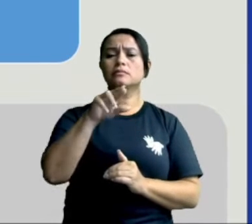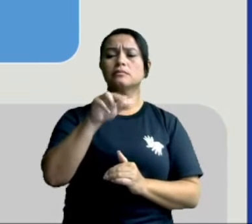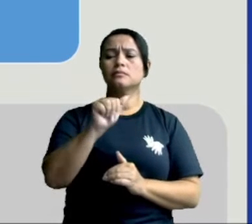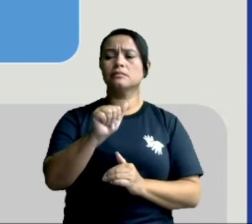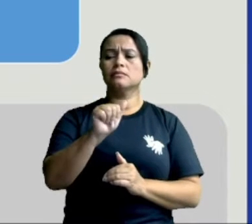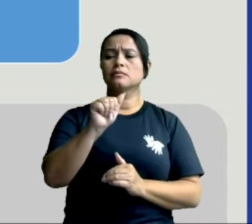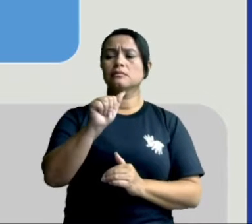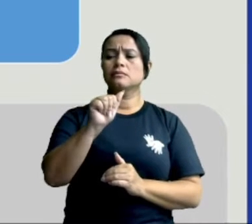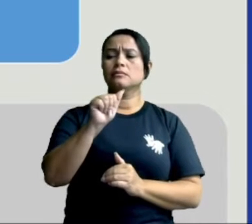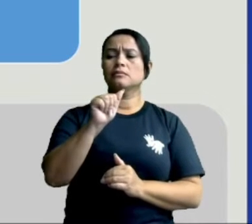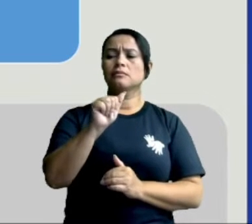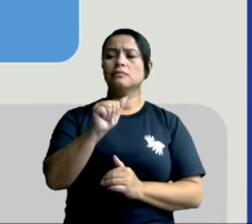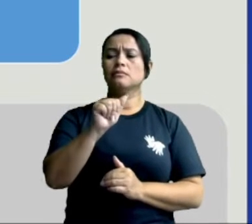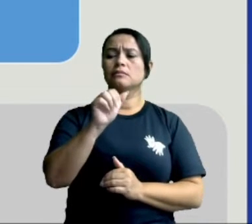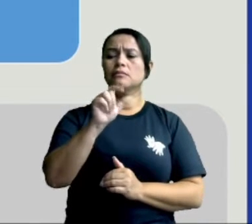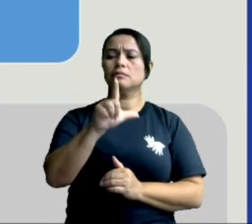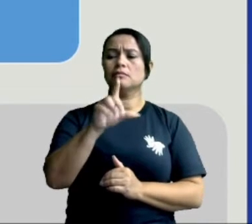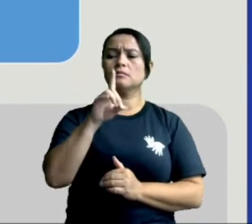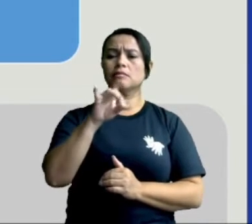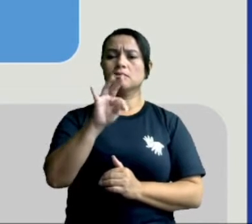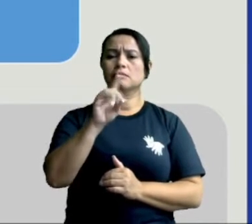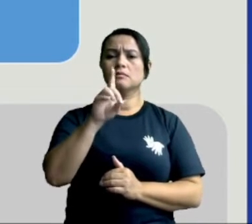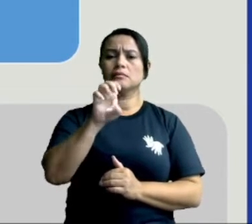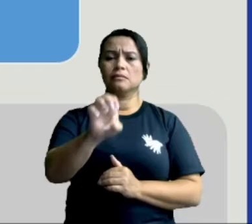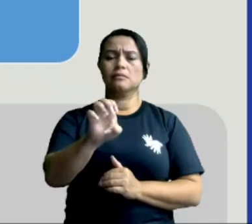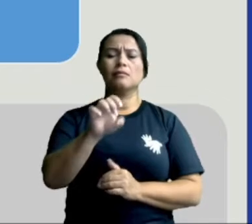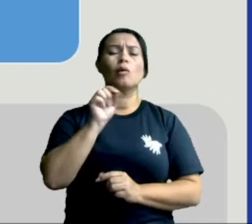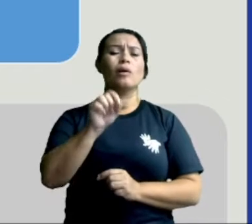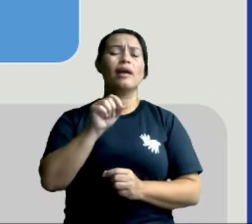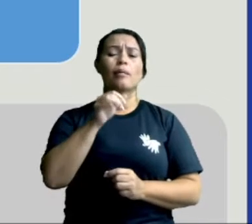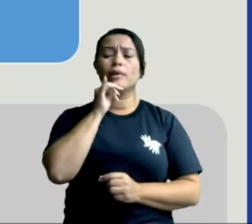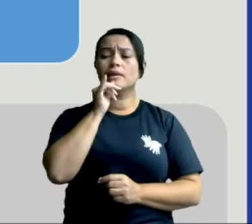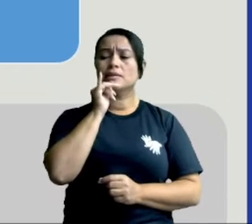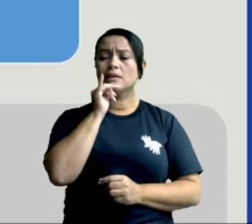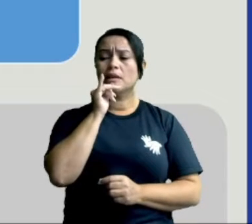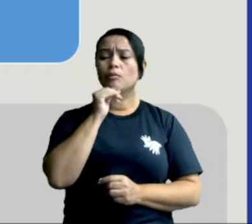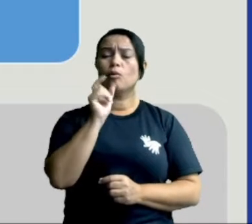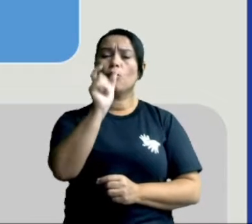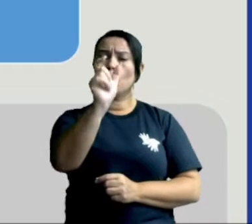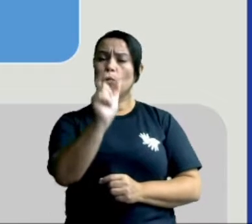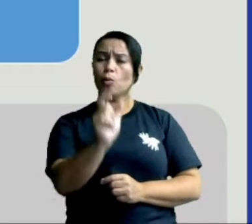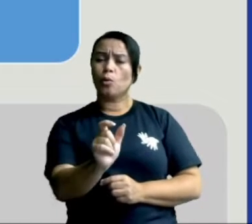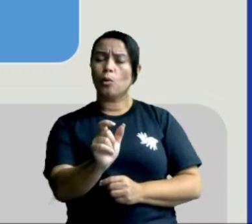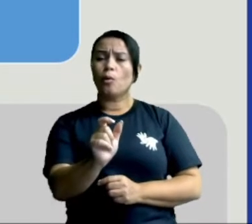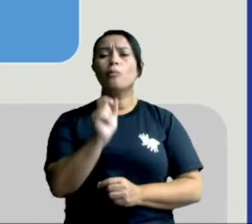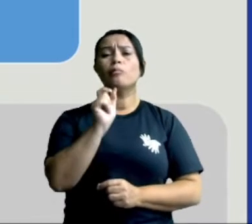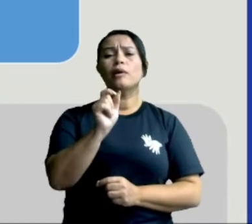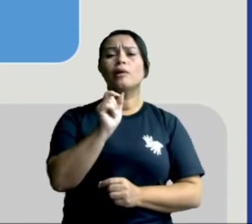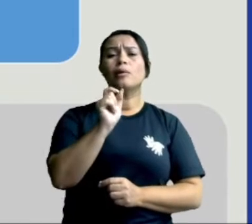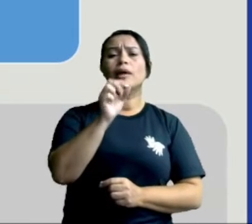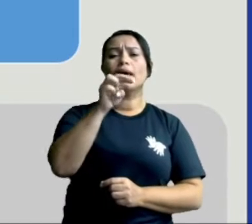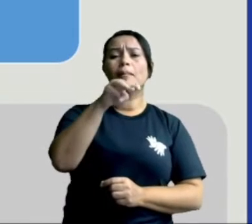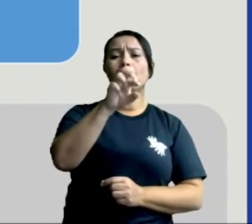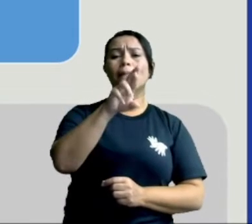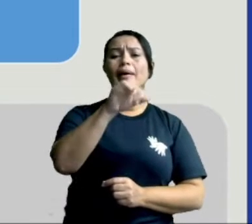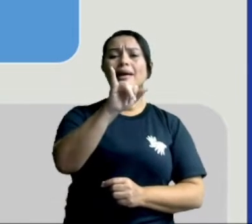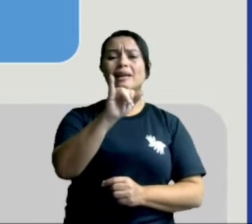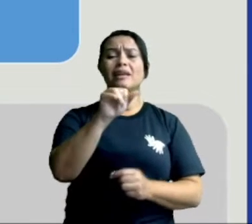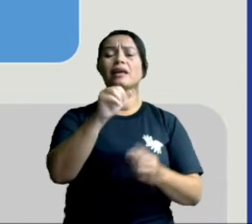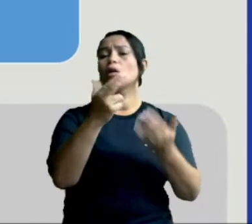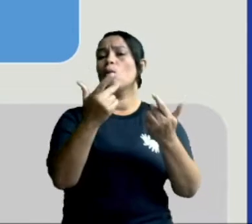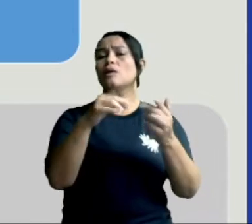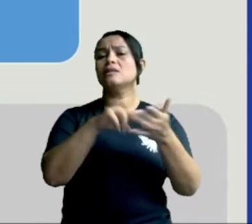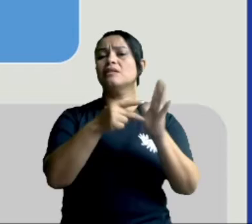ele lembra o continente eu acho que pega pelo nome maritimidade vem do mar e continentalidade